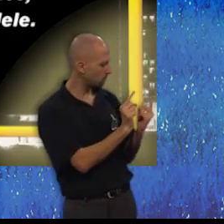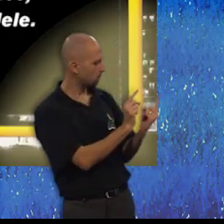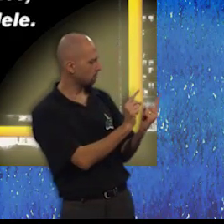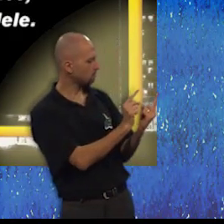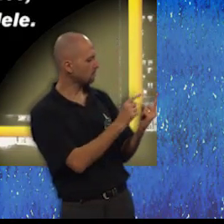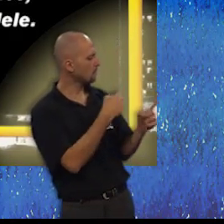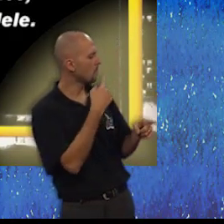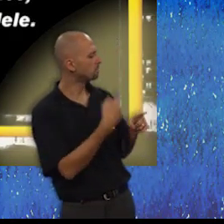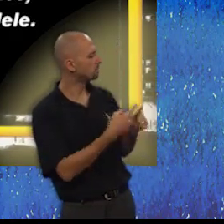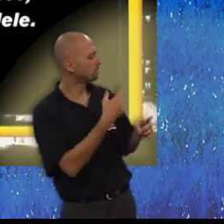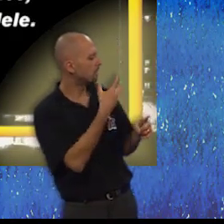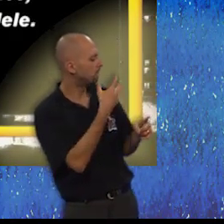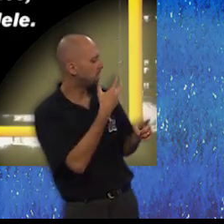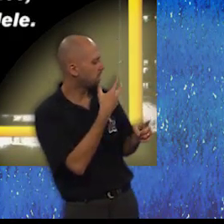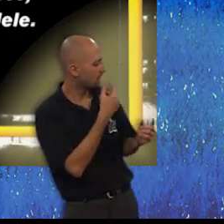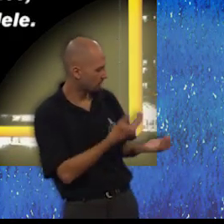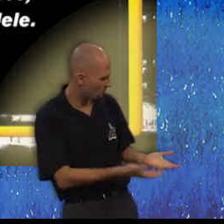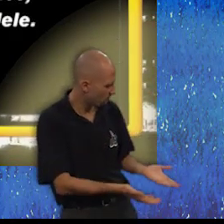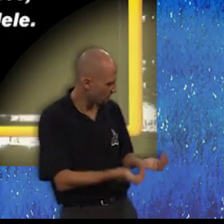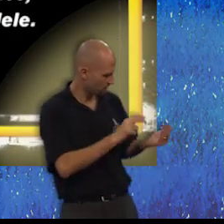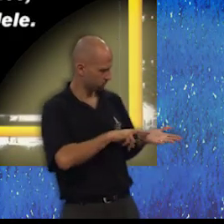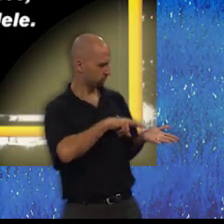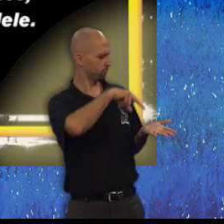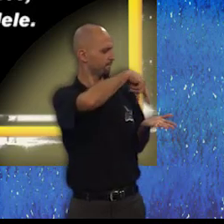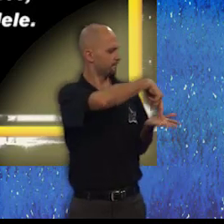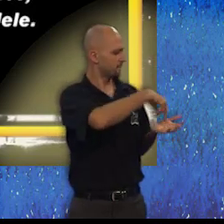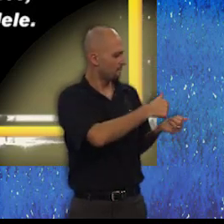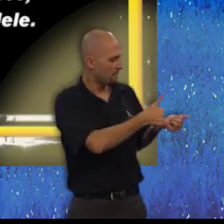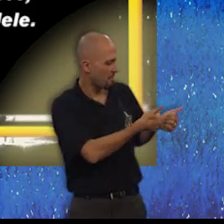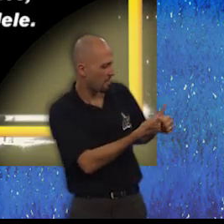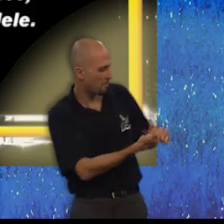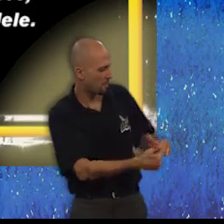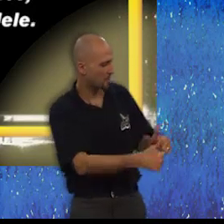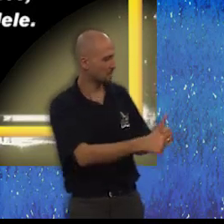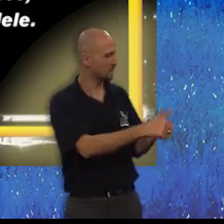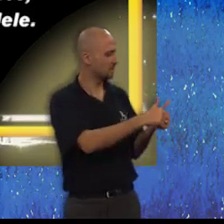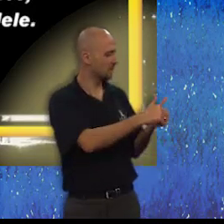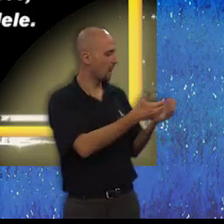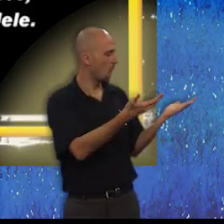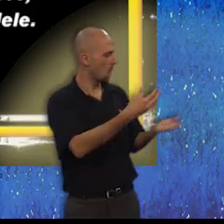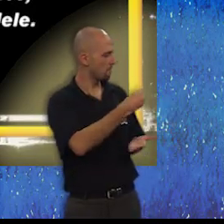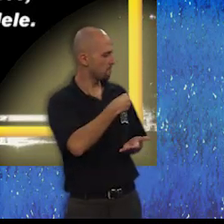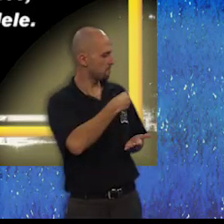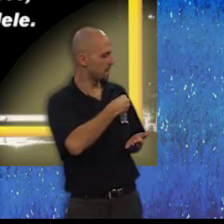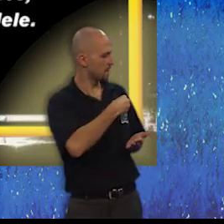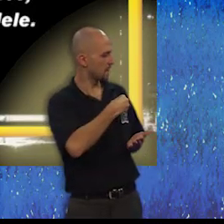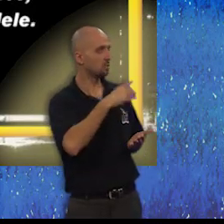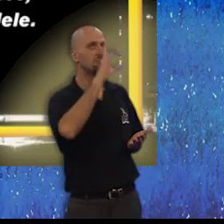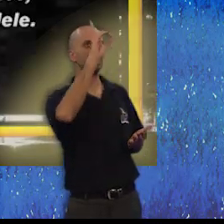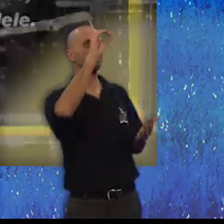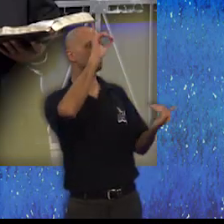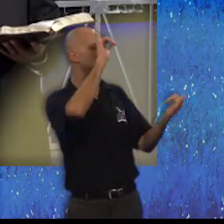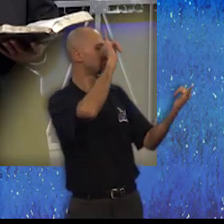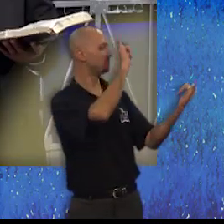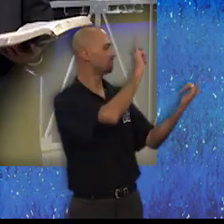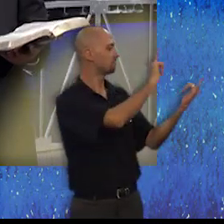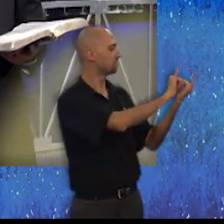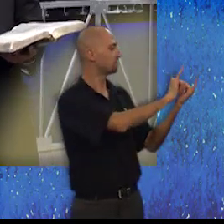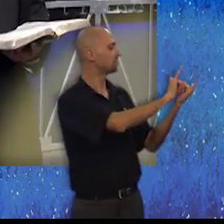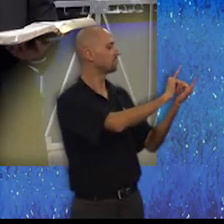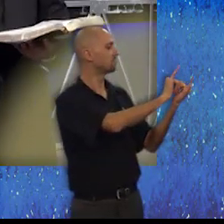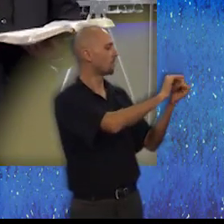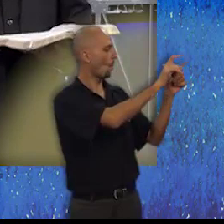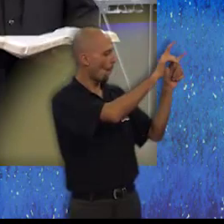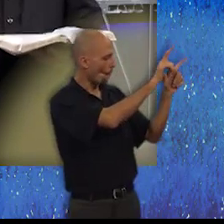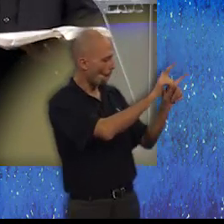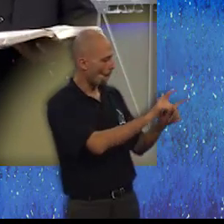demoras? Levanta-te, recebe o batismo e lava os teus pecados, invocando o nome dele.